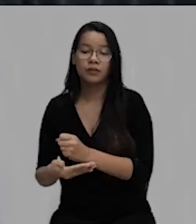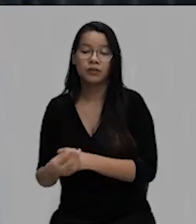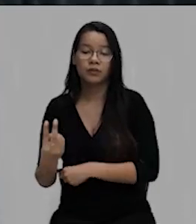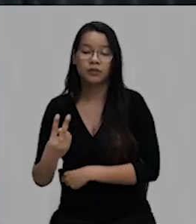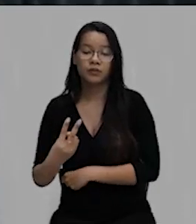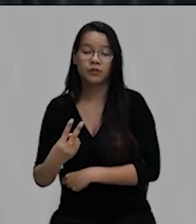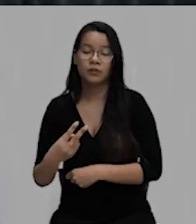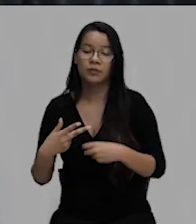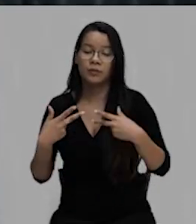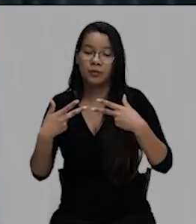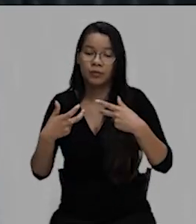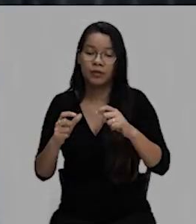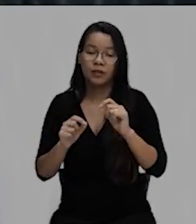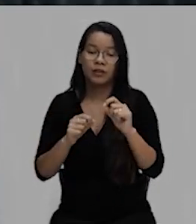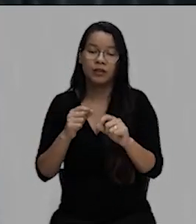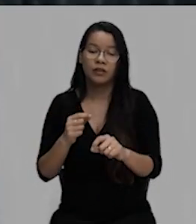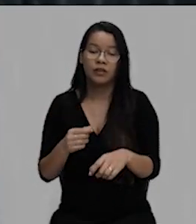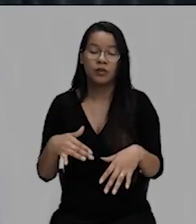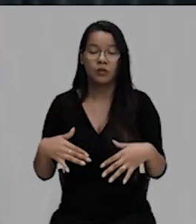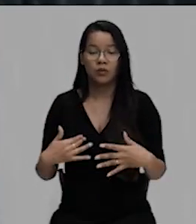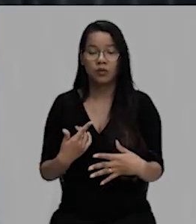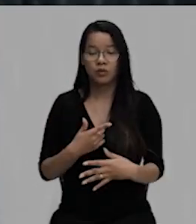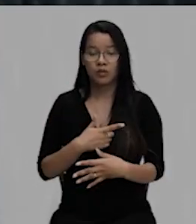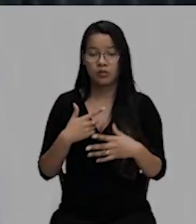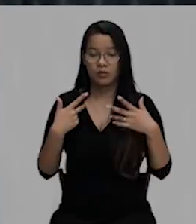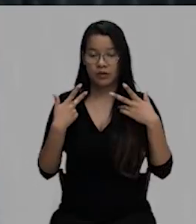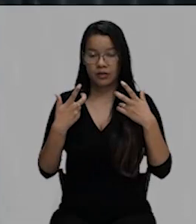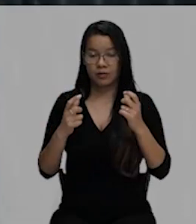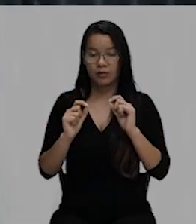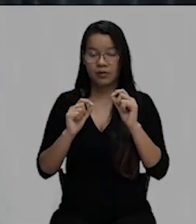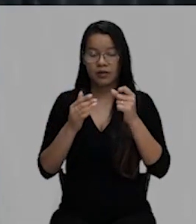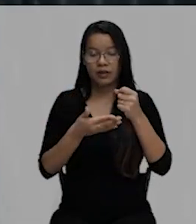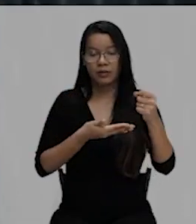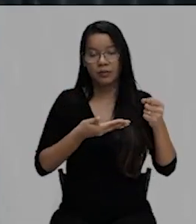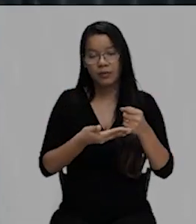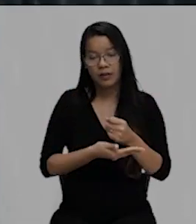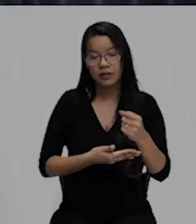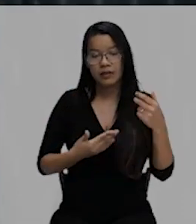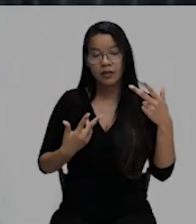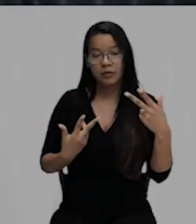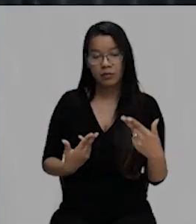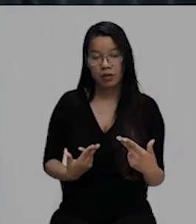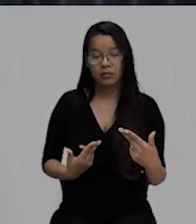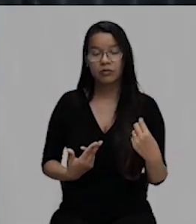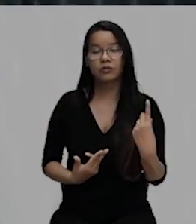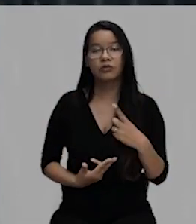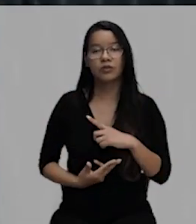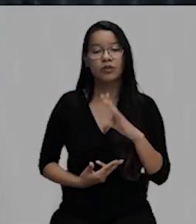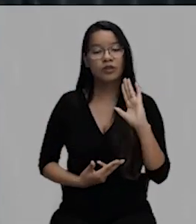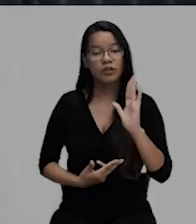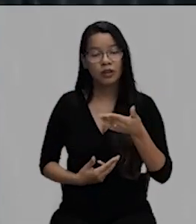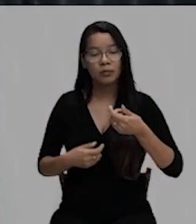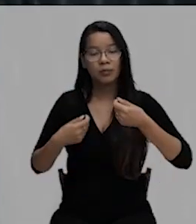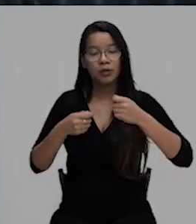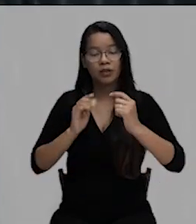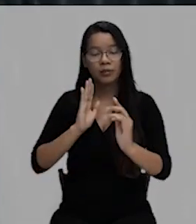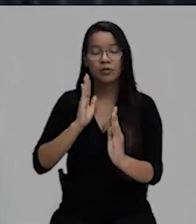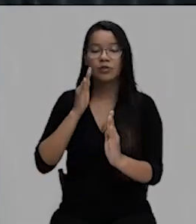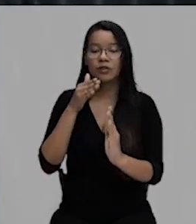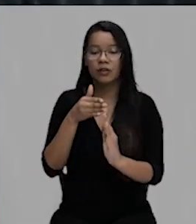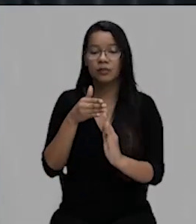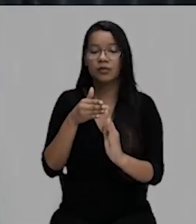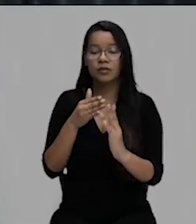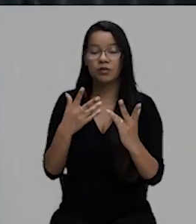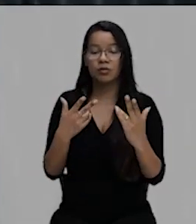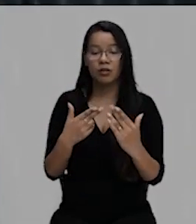vez que na hora que nós constatamos que a base do logaritmo é a mesma, nós já podemos diretamente igualar